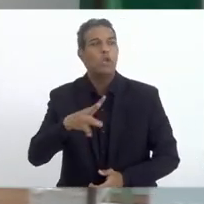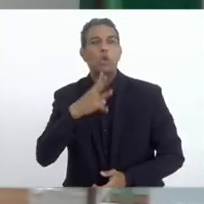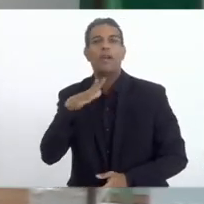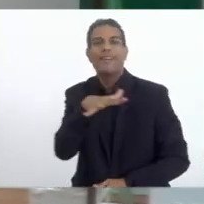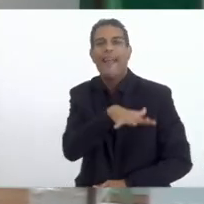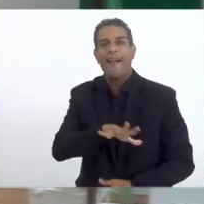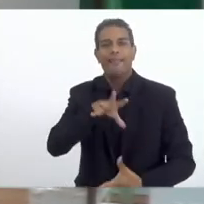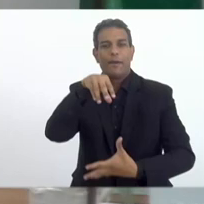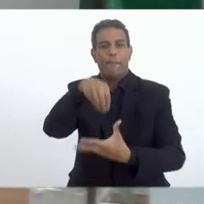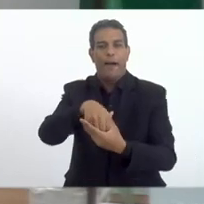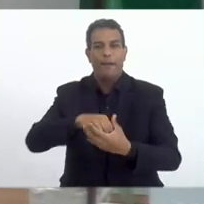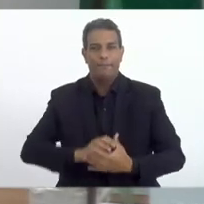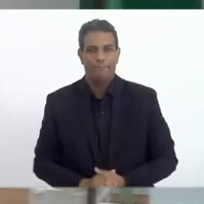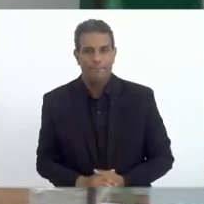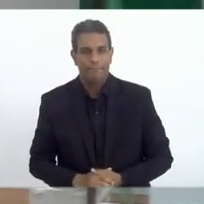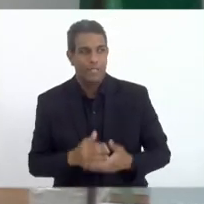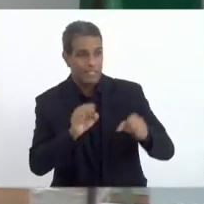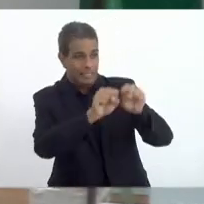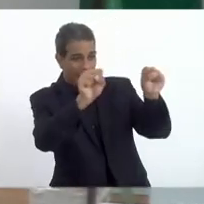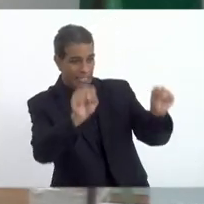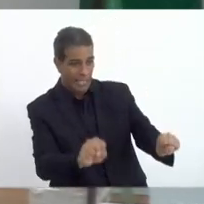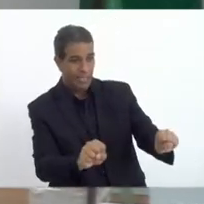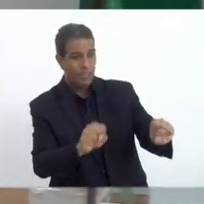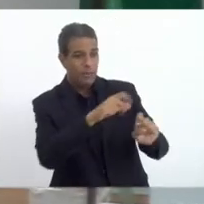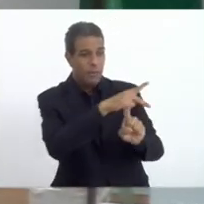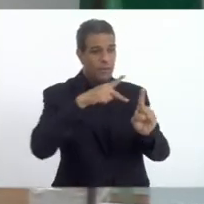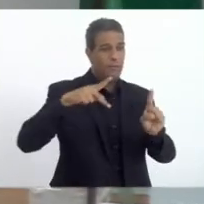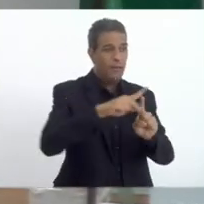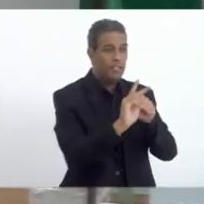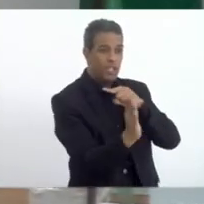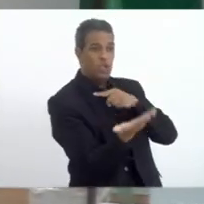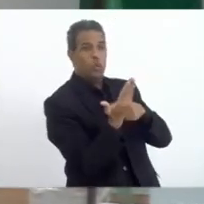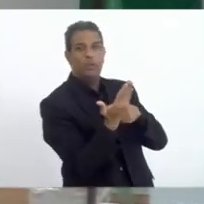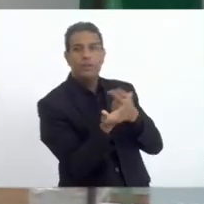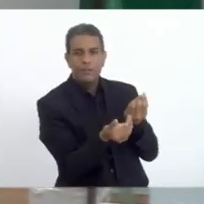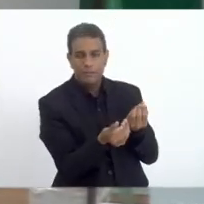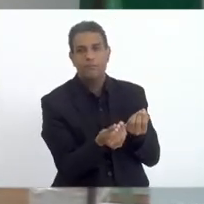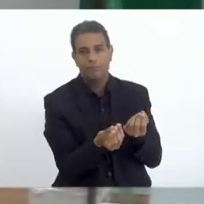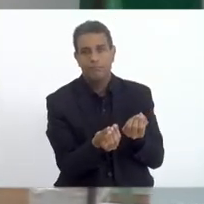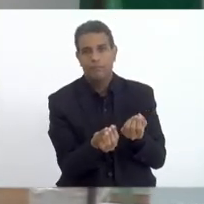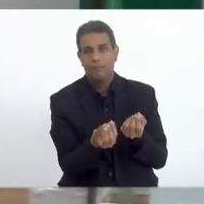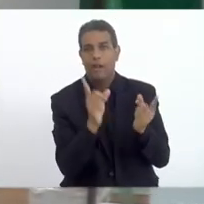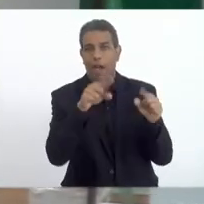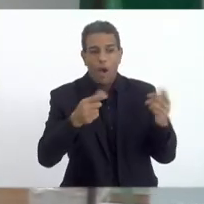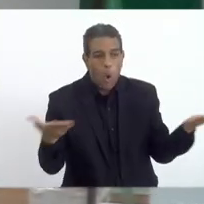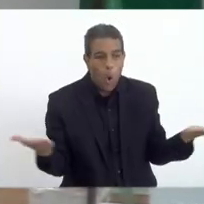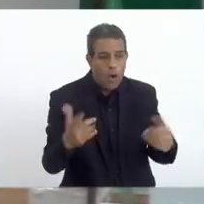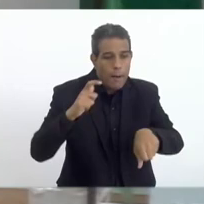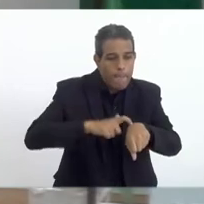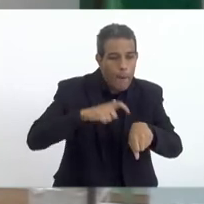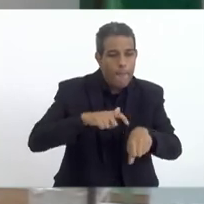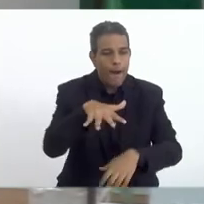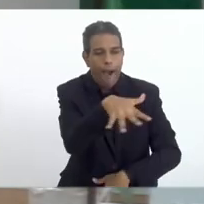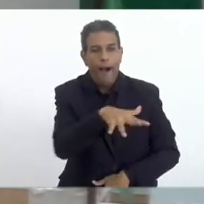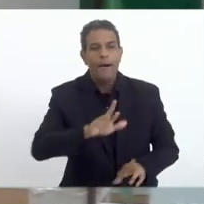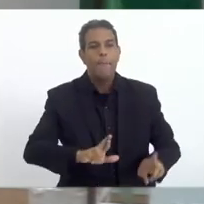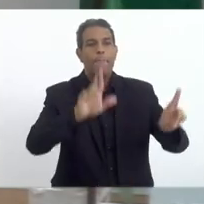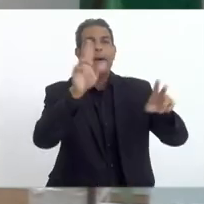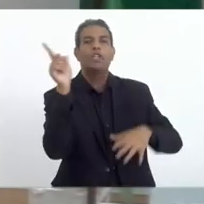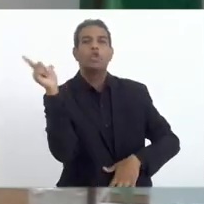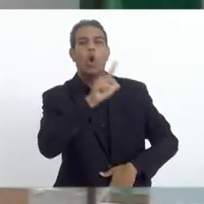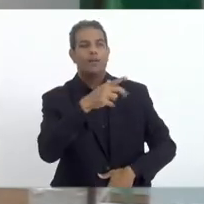conhecedores. E o sistema previdenciário é o nosso coração. Ele hoje é